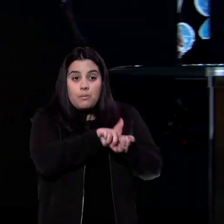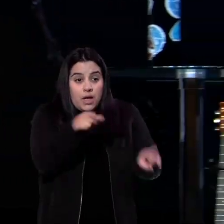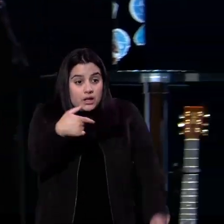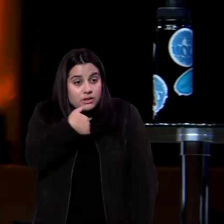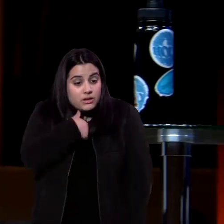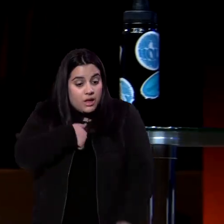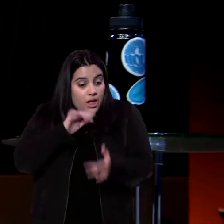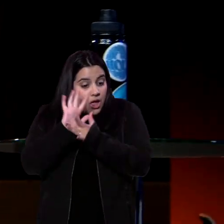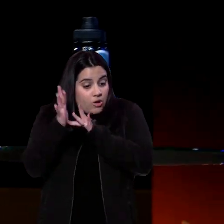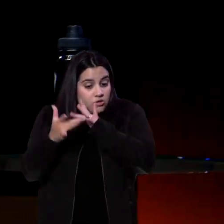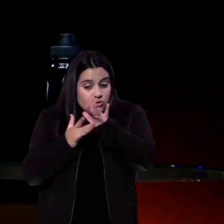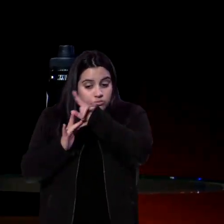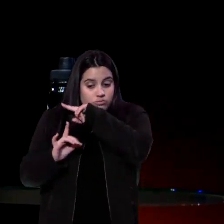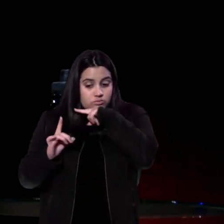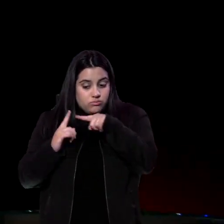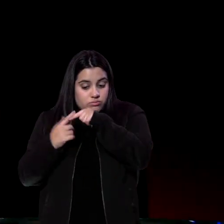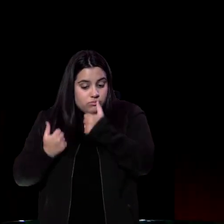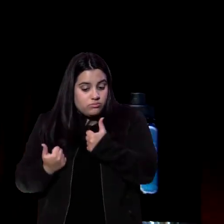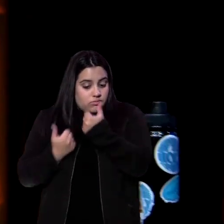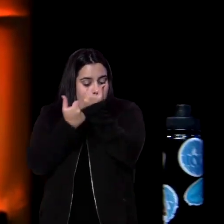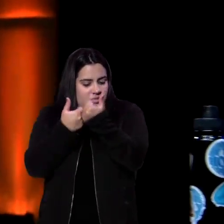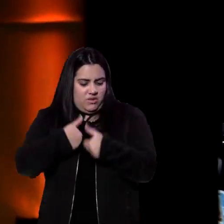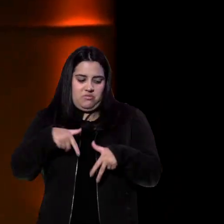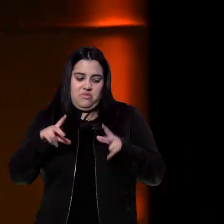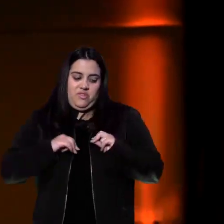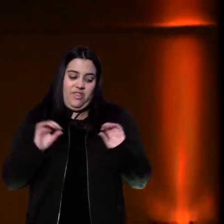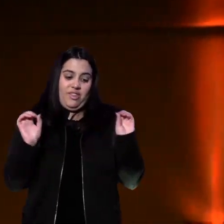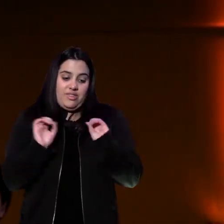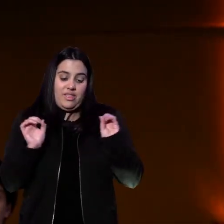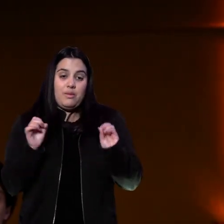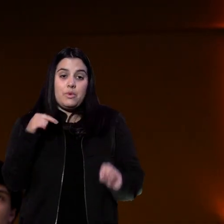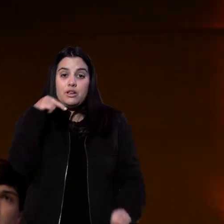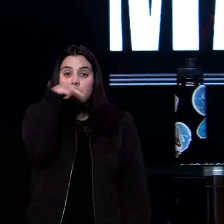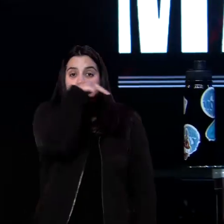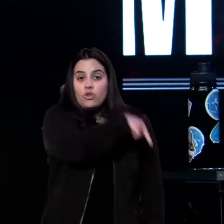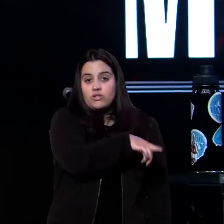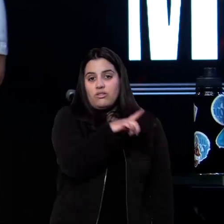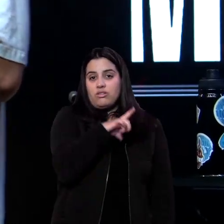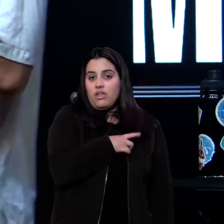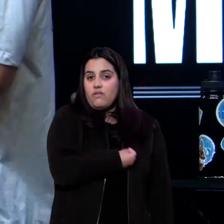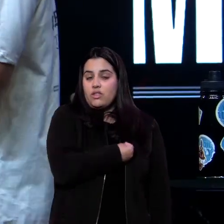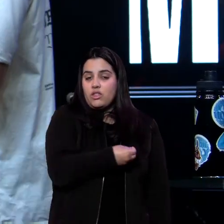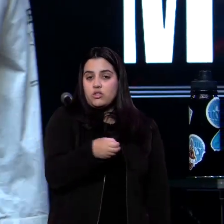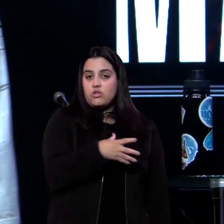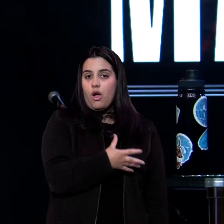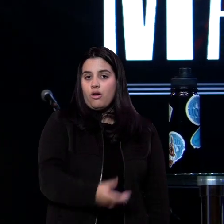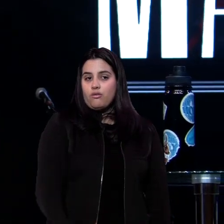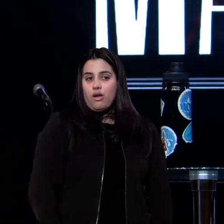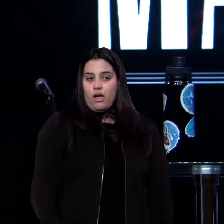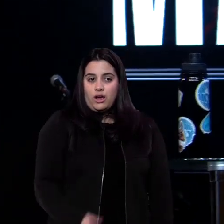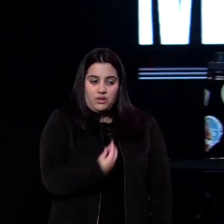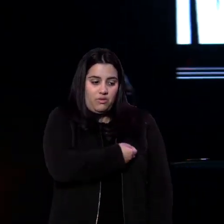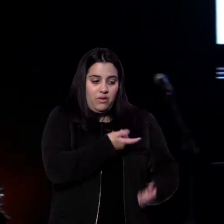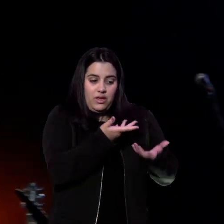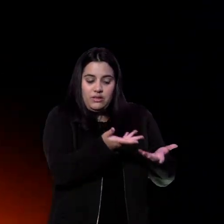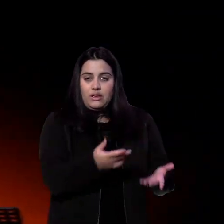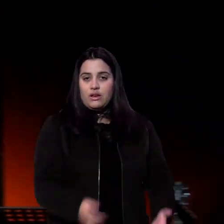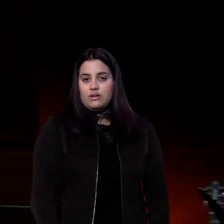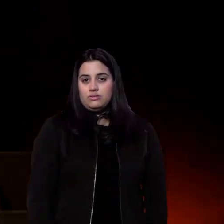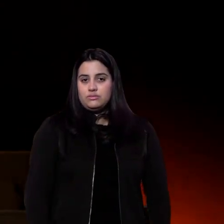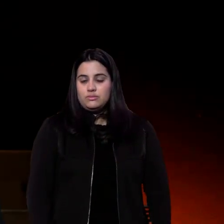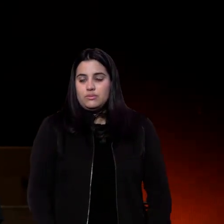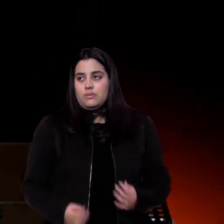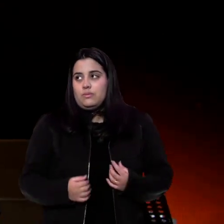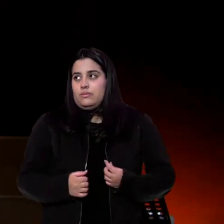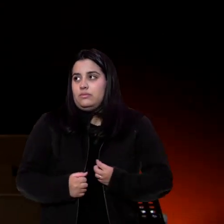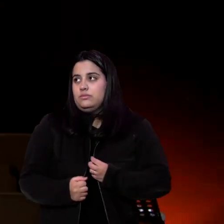fui condenado no seu lugar, sem merecer, para que você pudesse ter vida nova e não viver nesse tribunal.